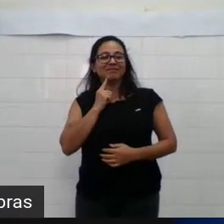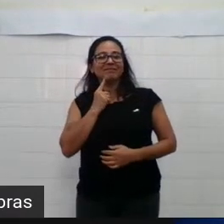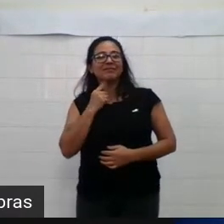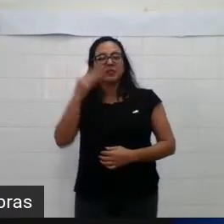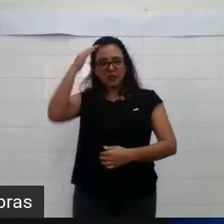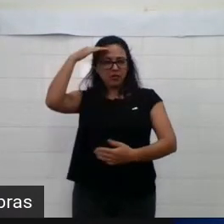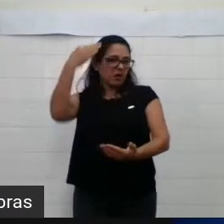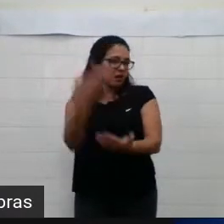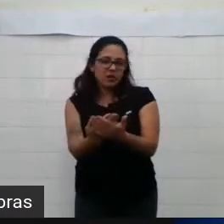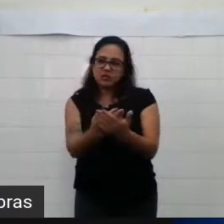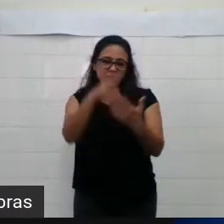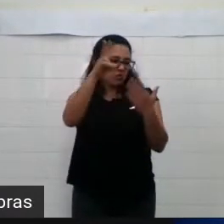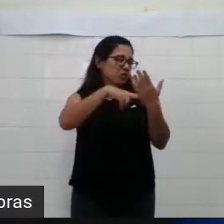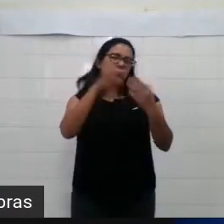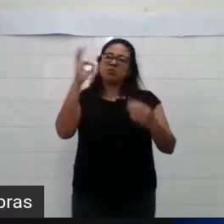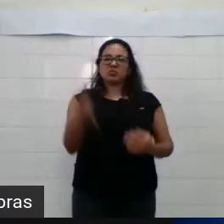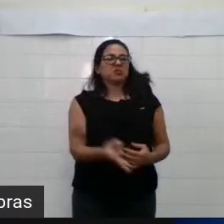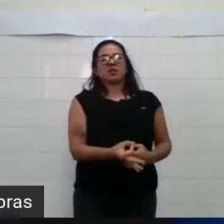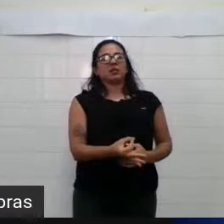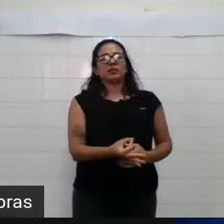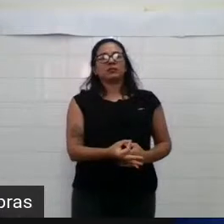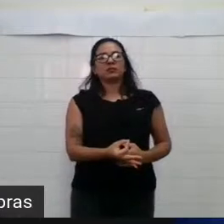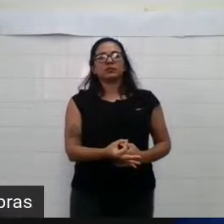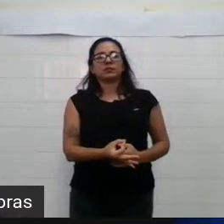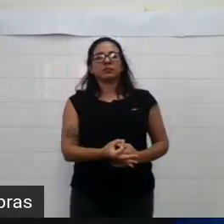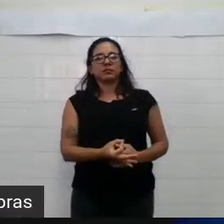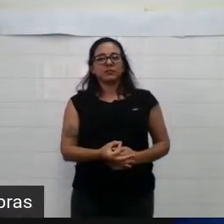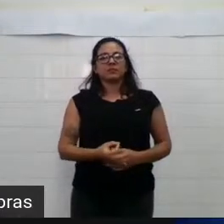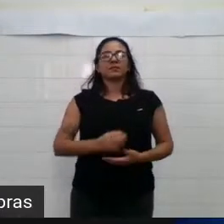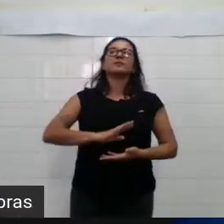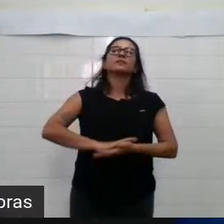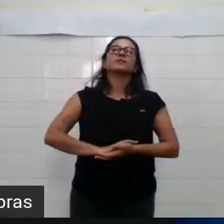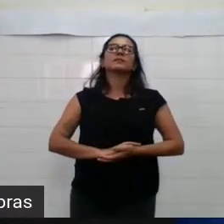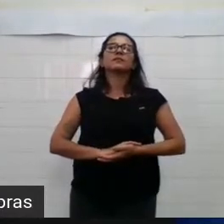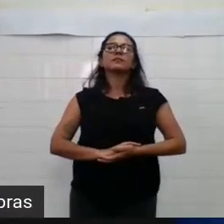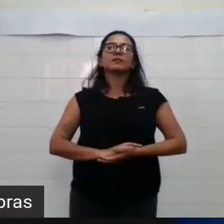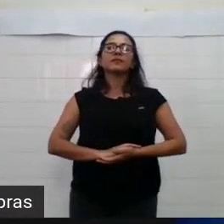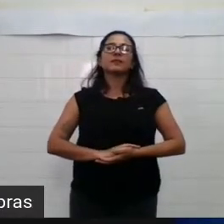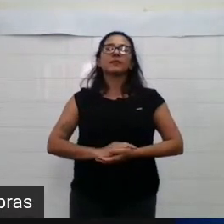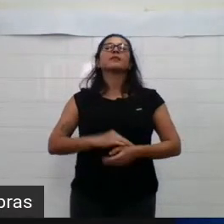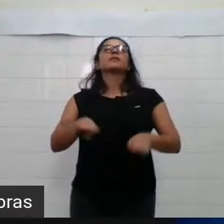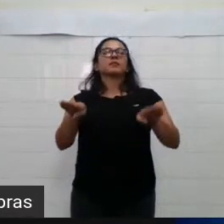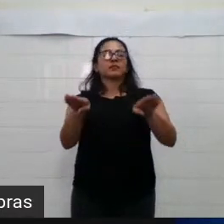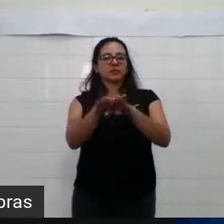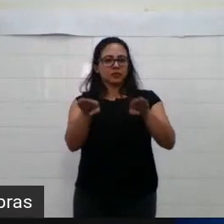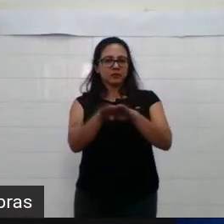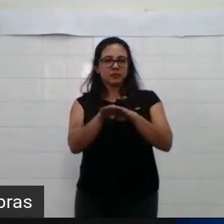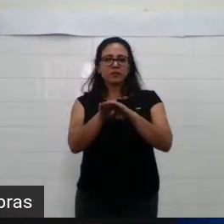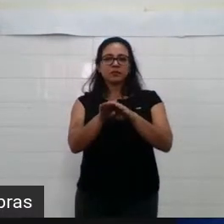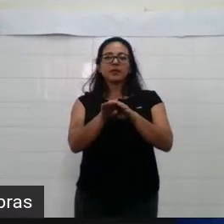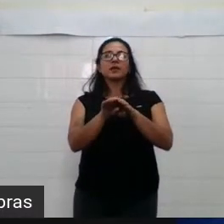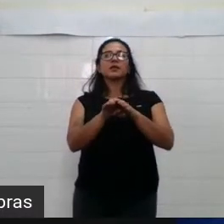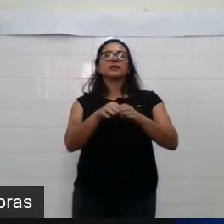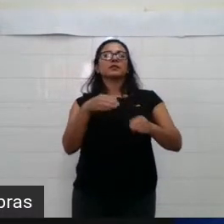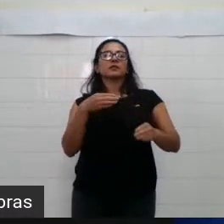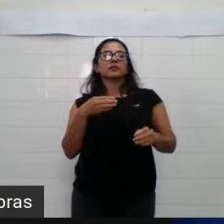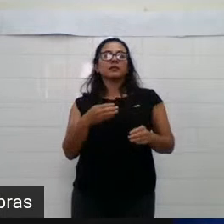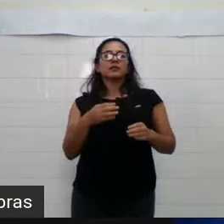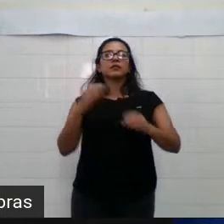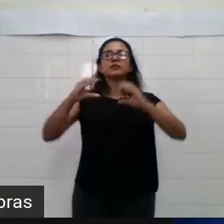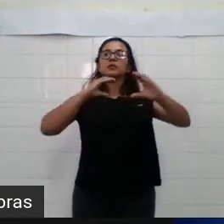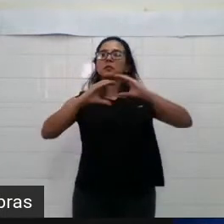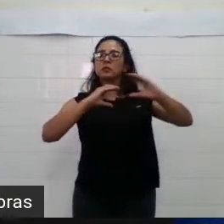leu direito, né? Olhos d'Água é uma produção da Conceição Evaristo. Também a nossa grande comunicóloga, minha